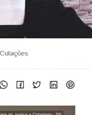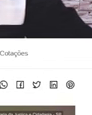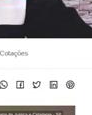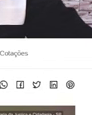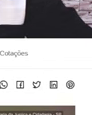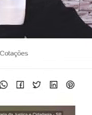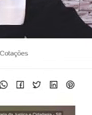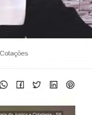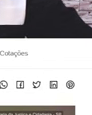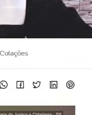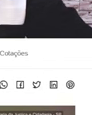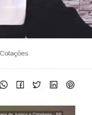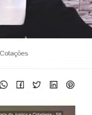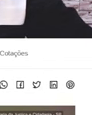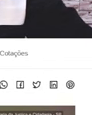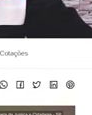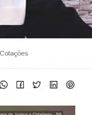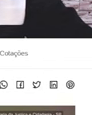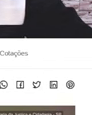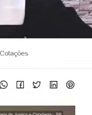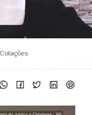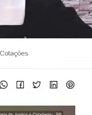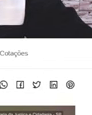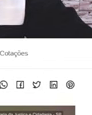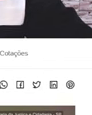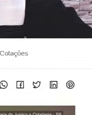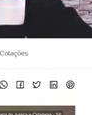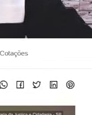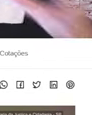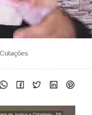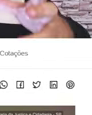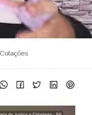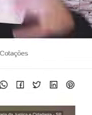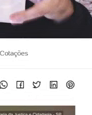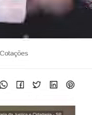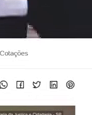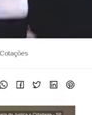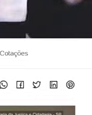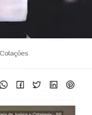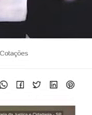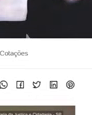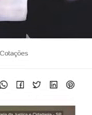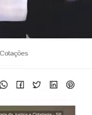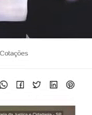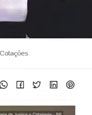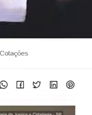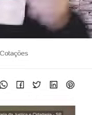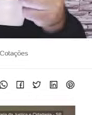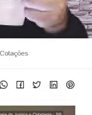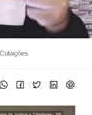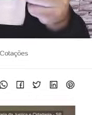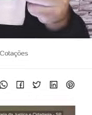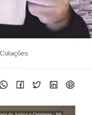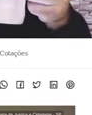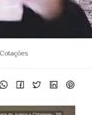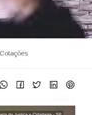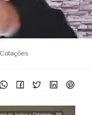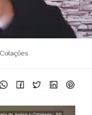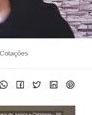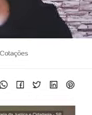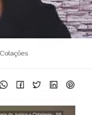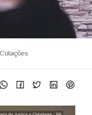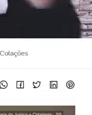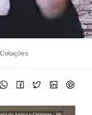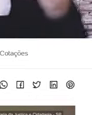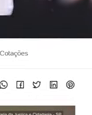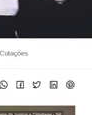né? Então vejam, é uma contradição enorme, né? Vocês vão estudar apenas português e matemática e vão se dar bem. Opa,